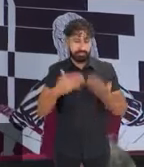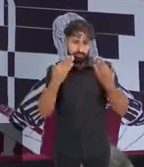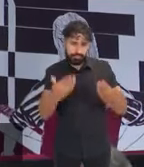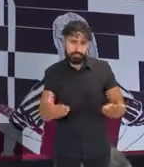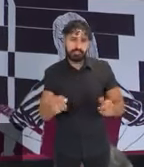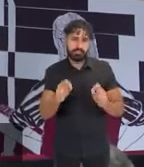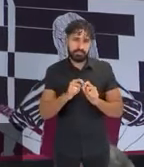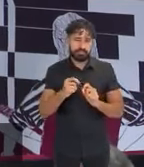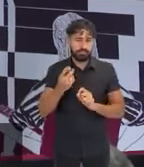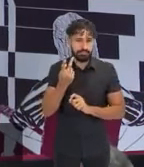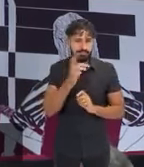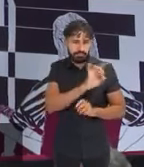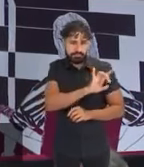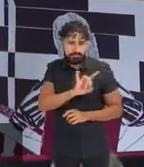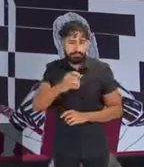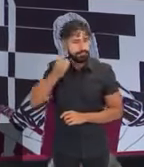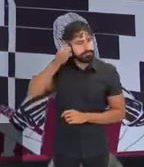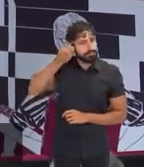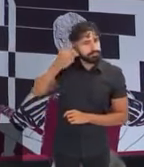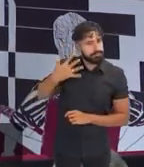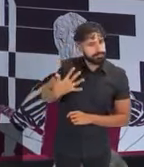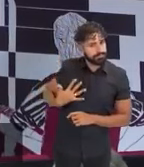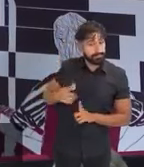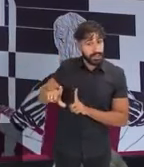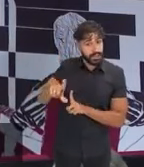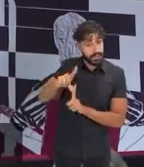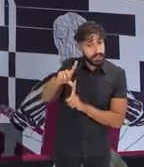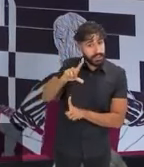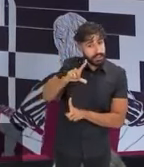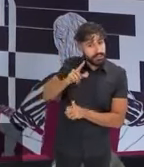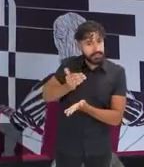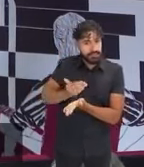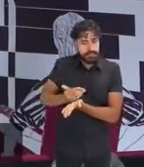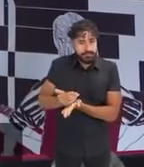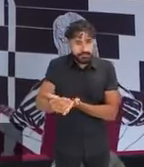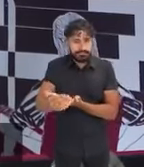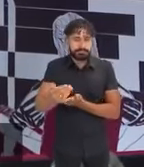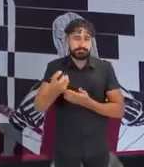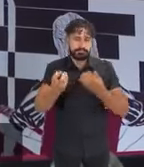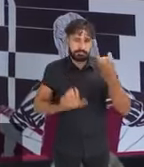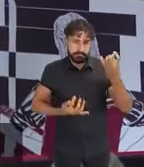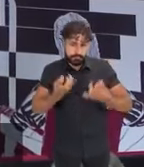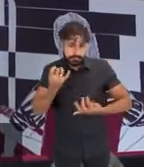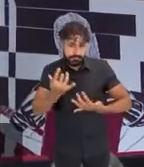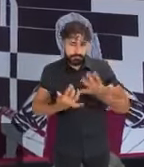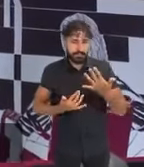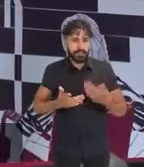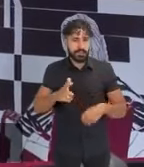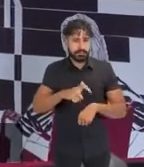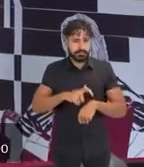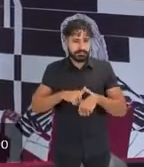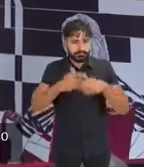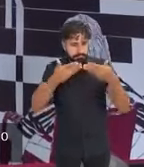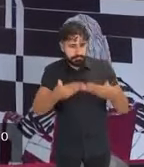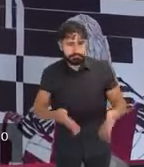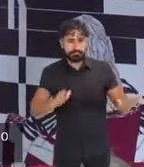sua autodescrição ao iniciarem as apresentações. Para fazer a abertura do